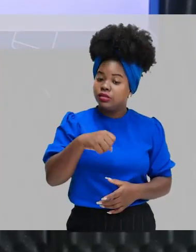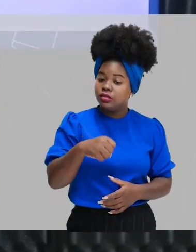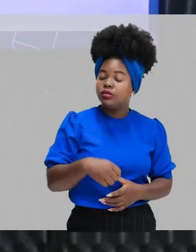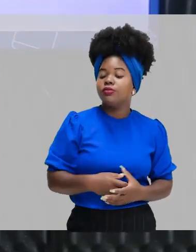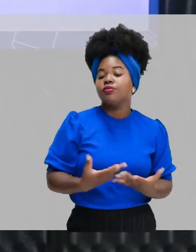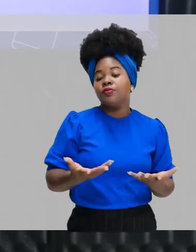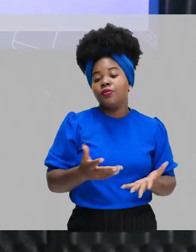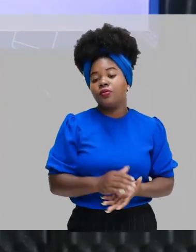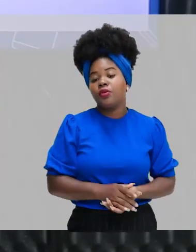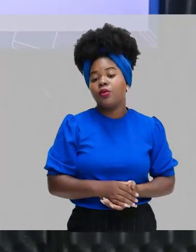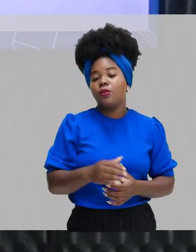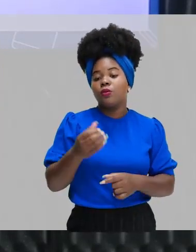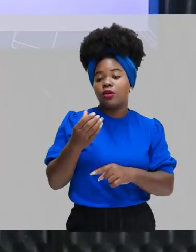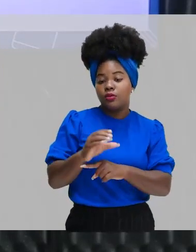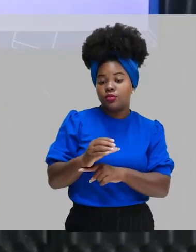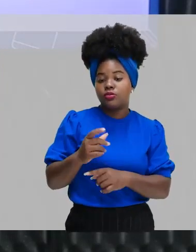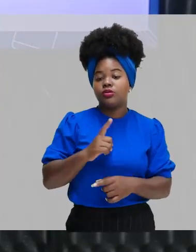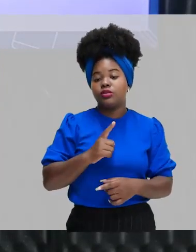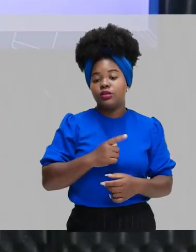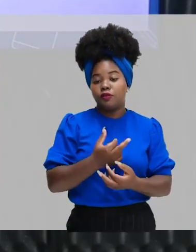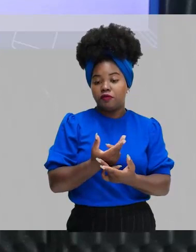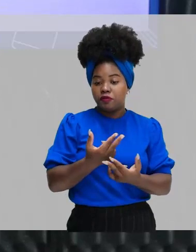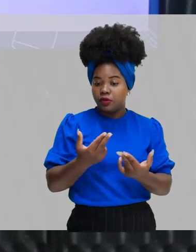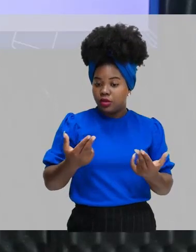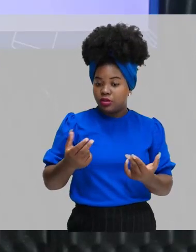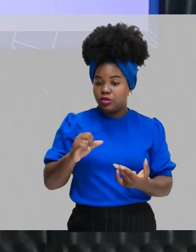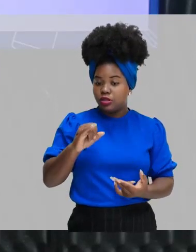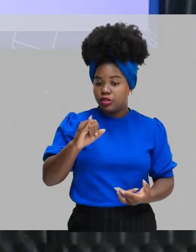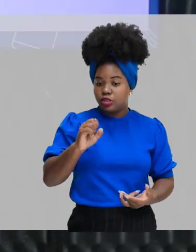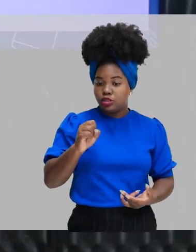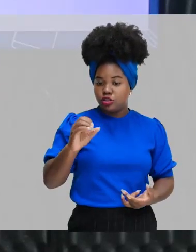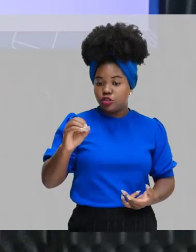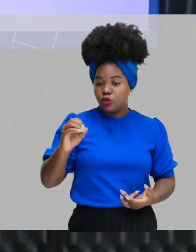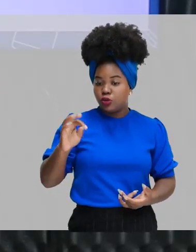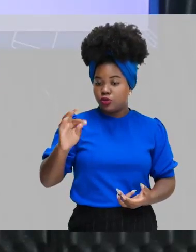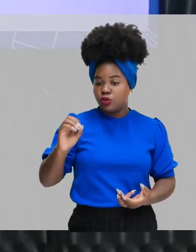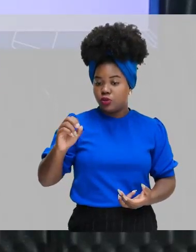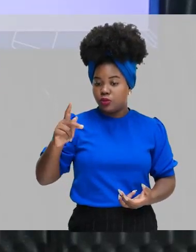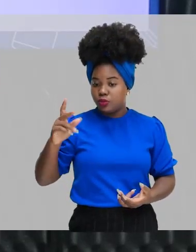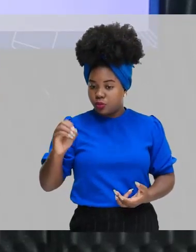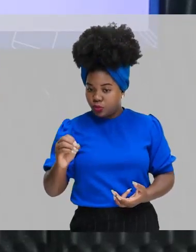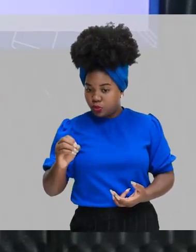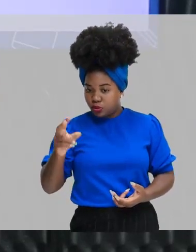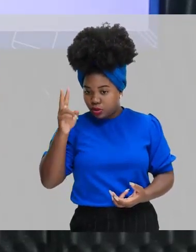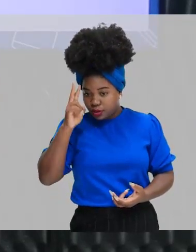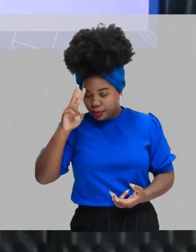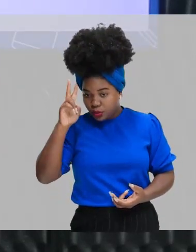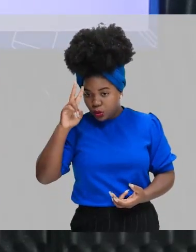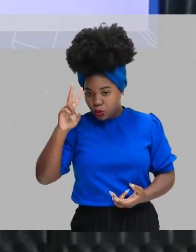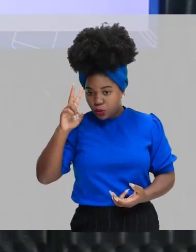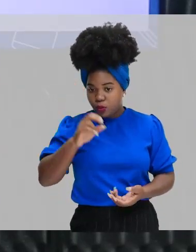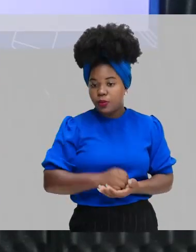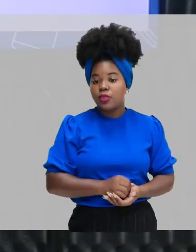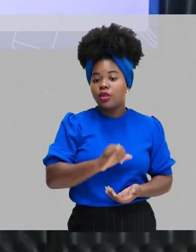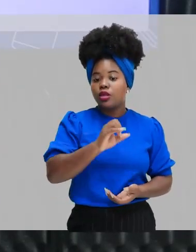apresentar uma série de isótopos alô lembraram primeiro ano isótopos